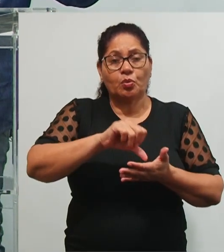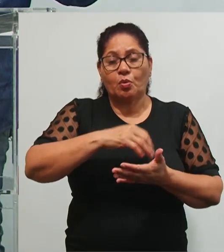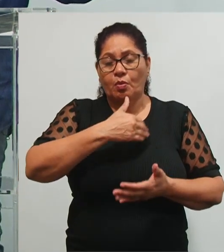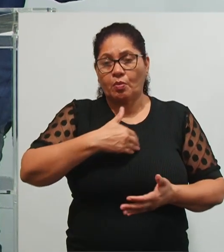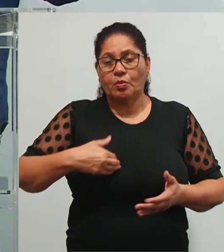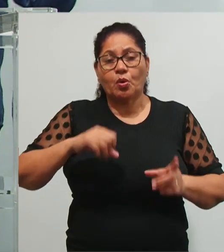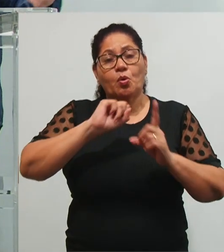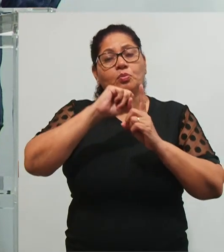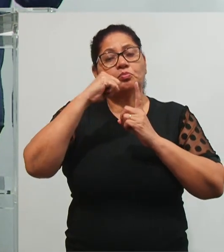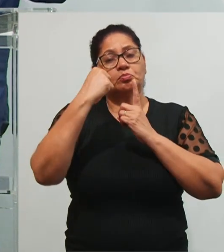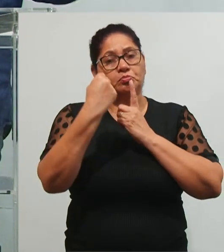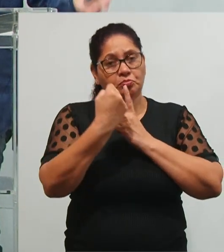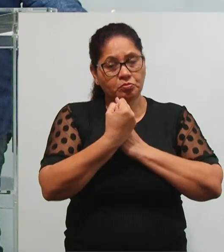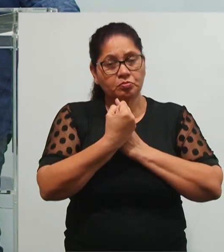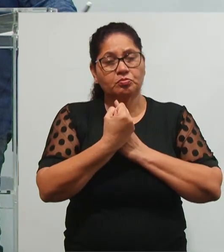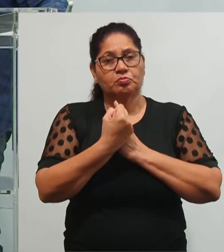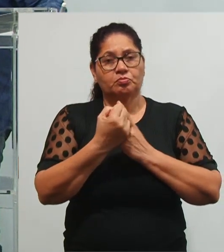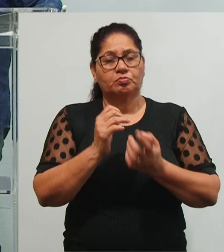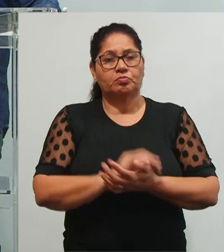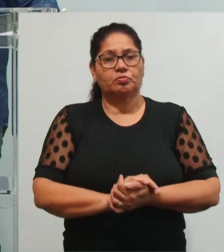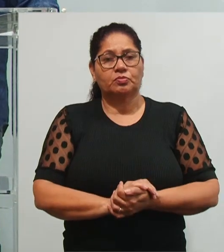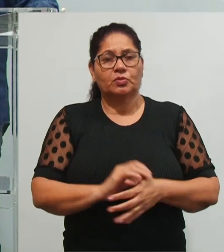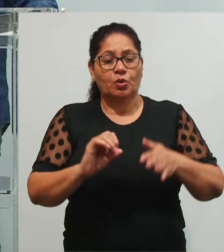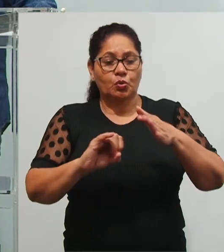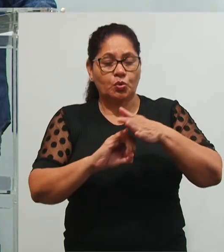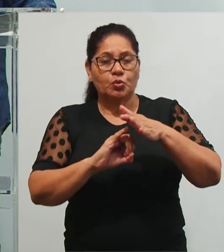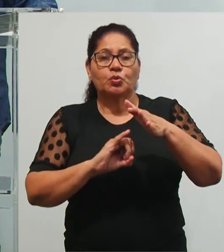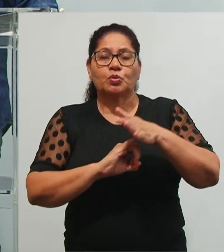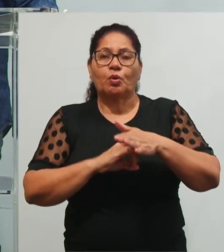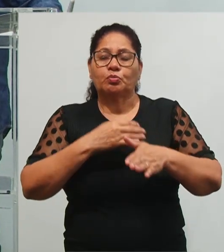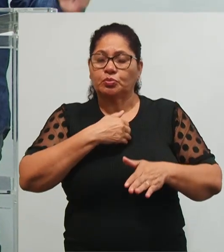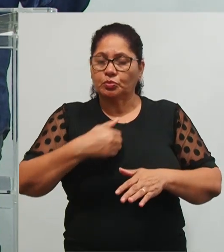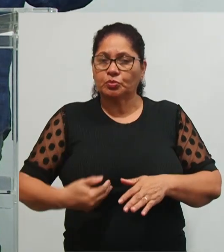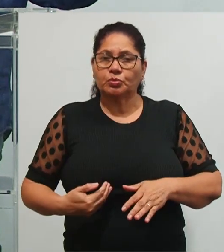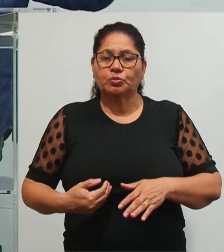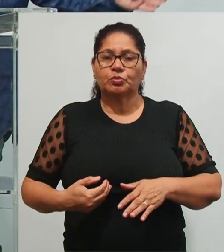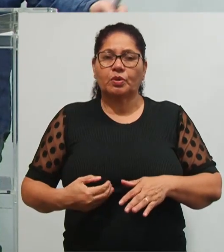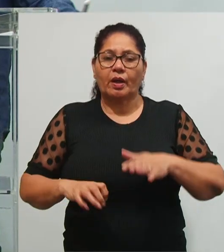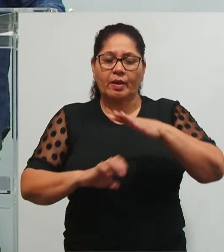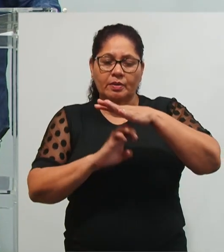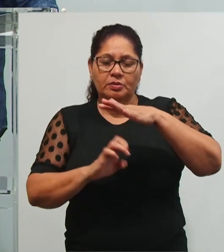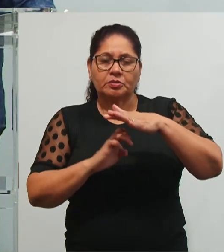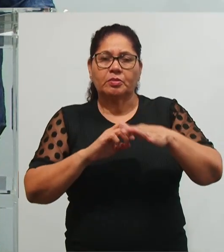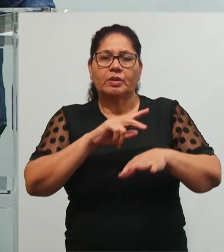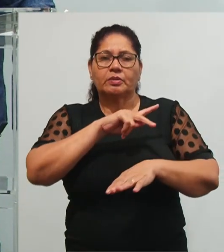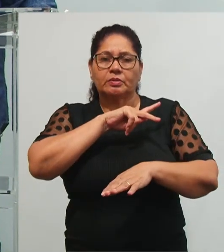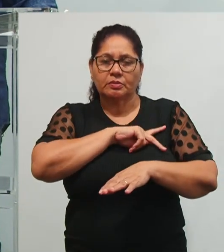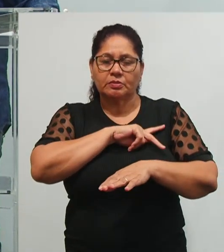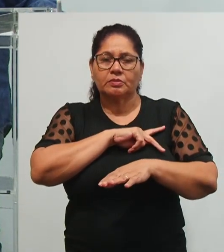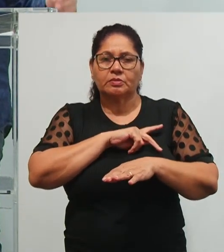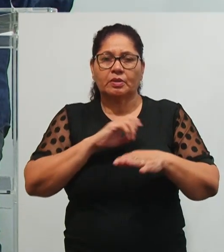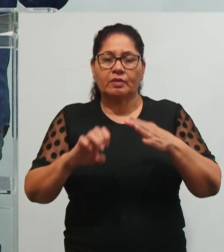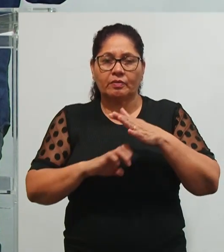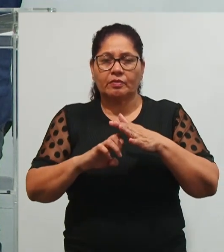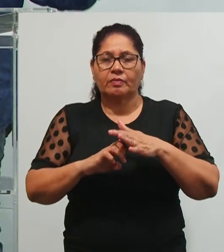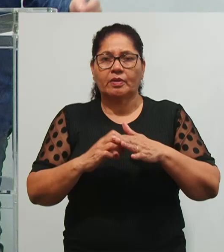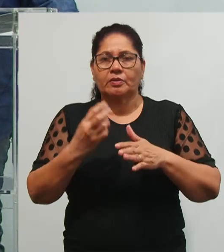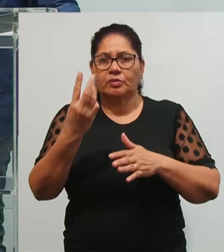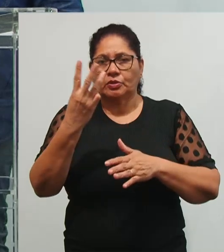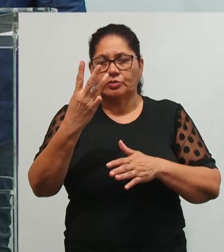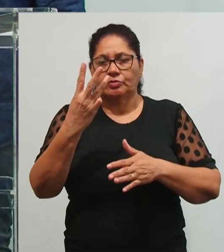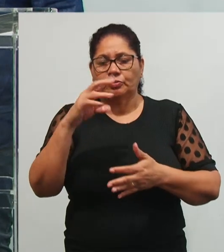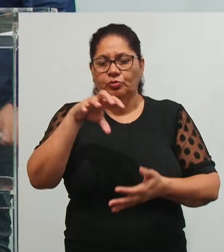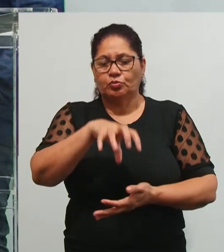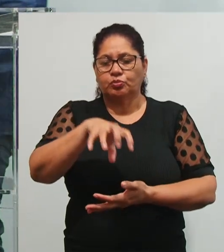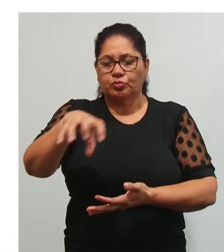de públicas ou da sociedade, via instituição pública, via empresa privada, via empresa